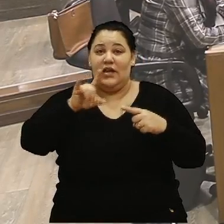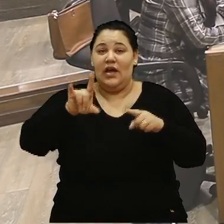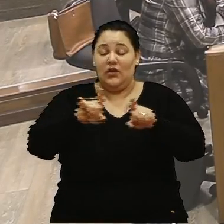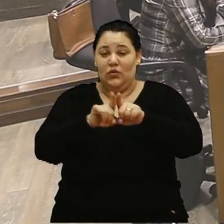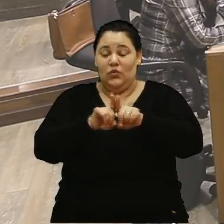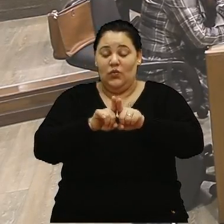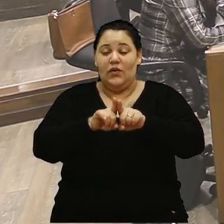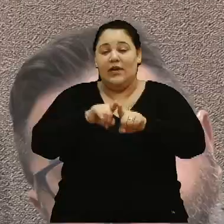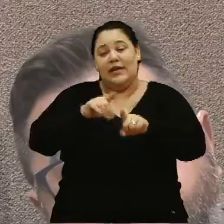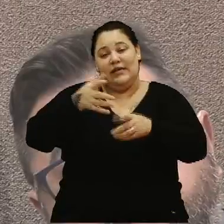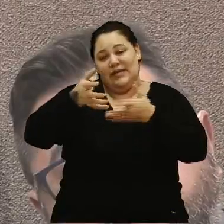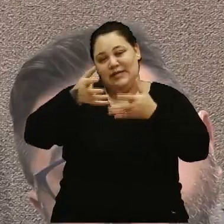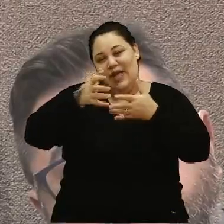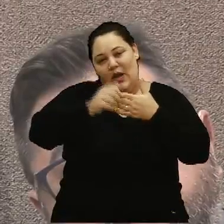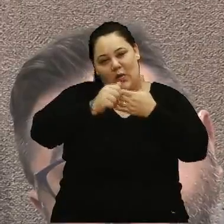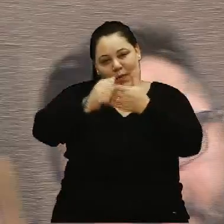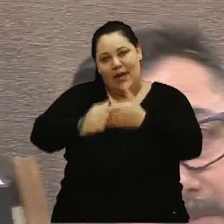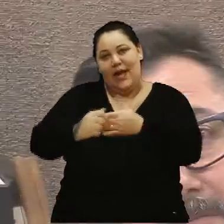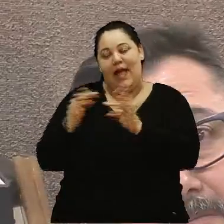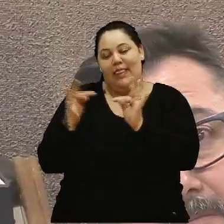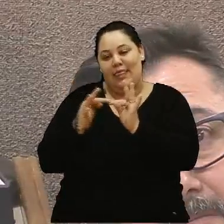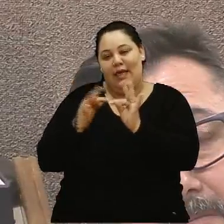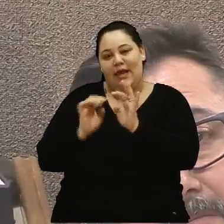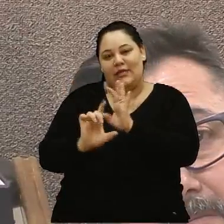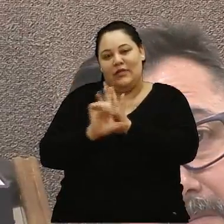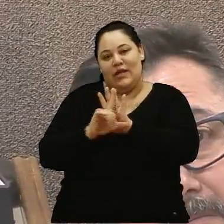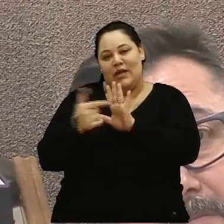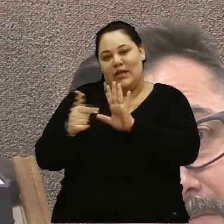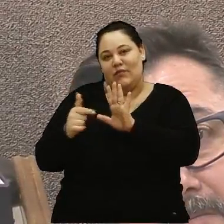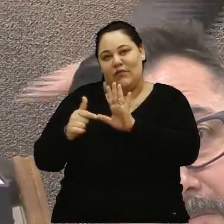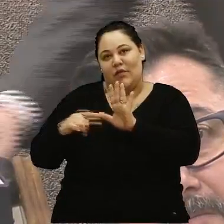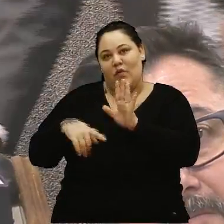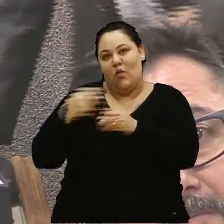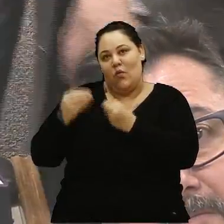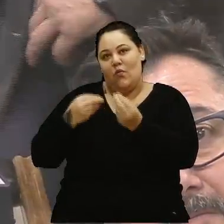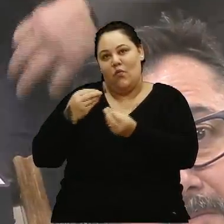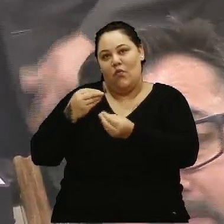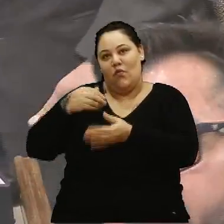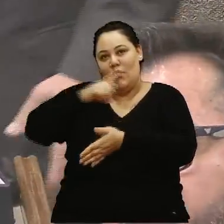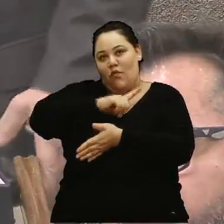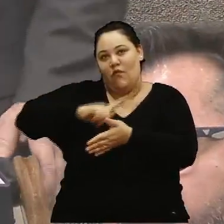técnica legislativa, não precisaria existir porque o governo já botou 26.